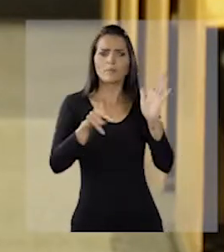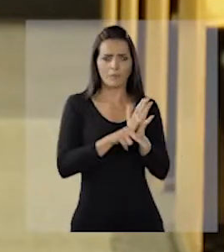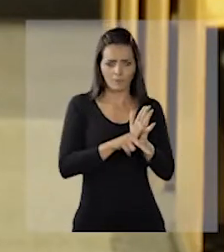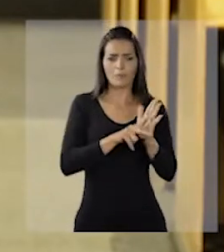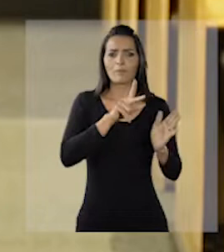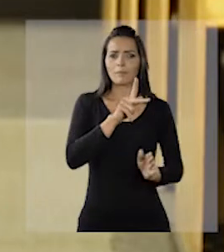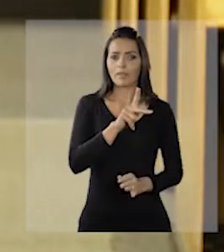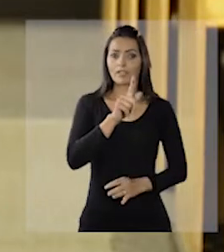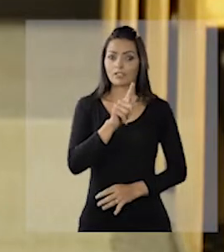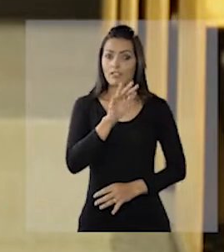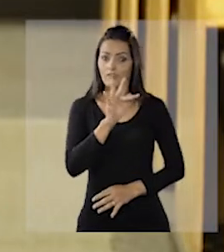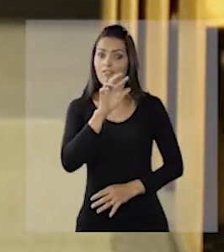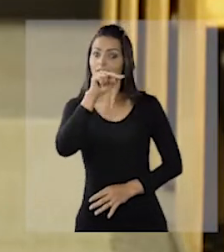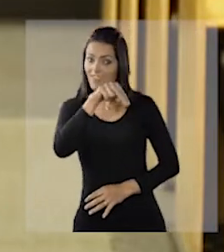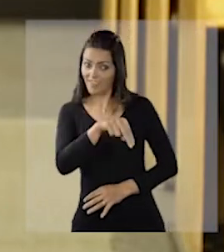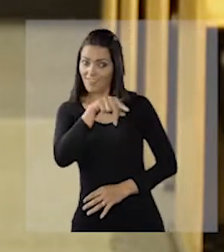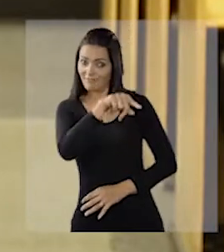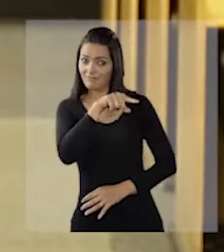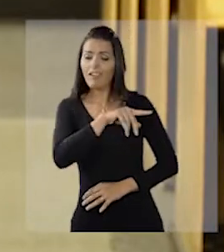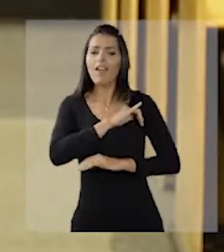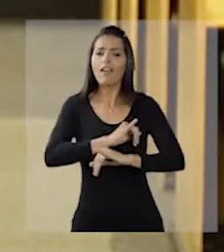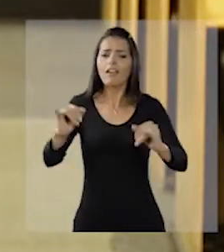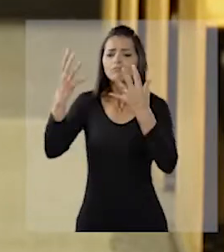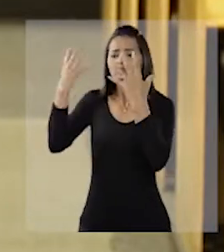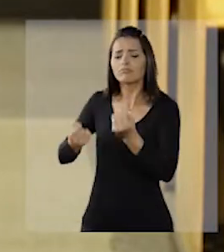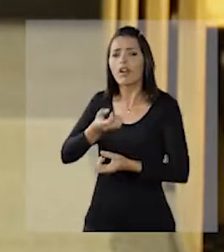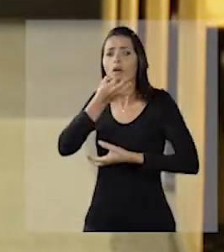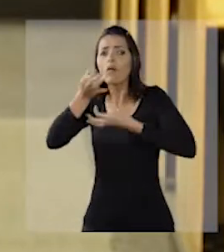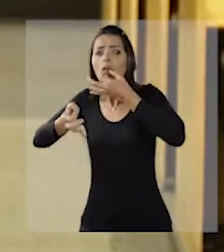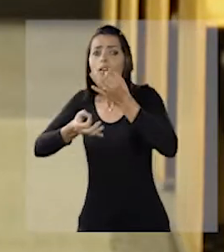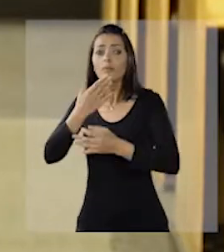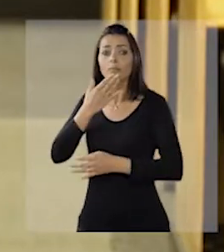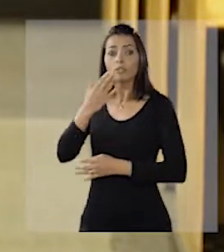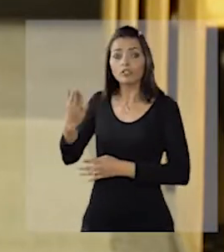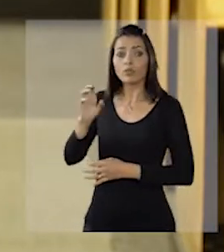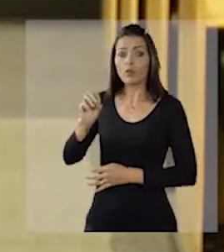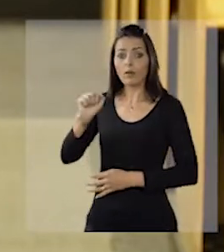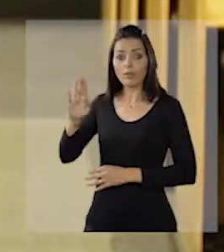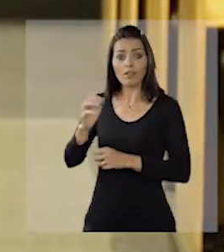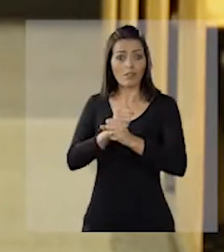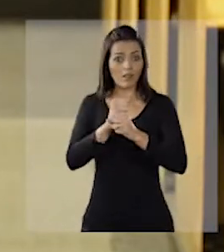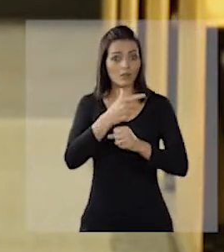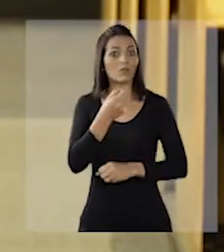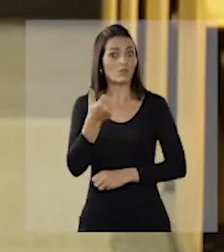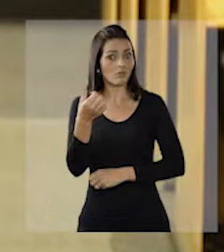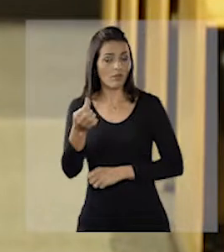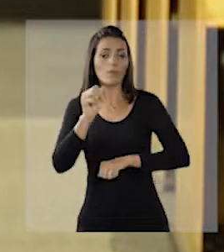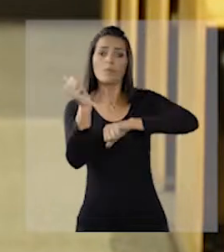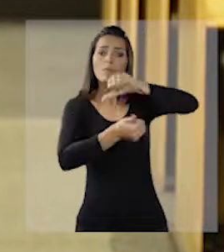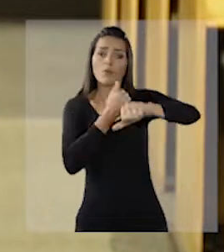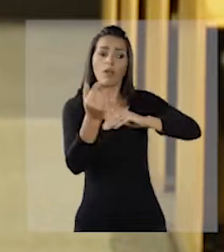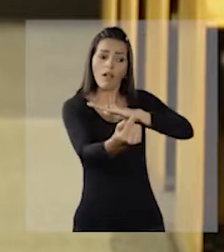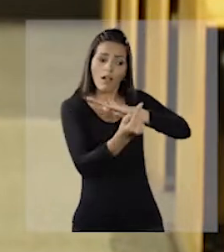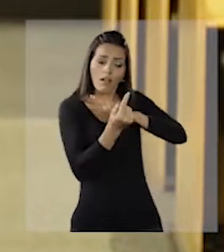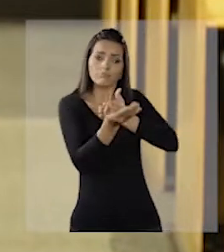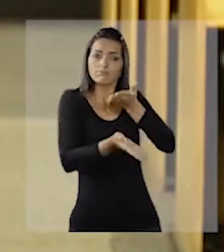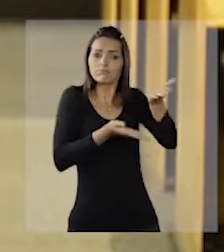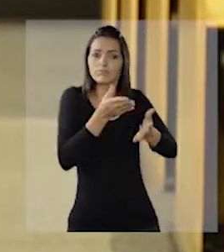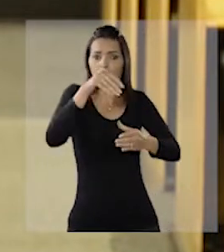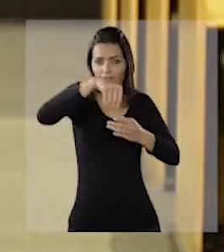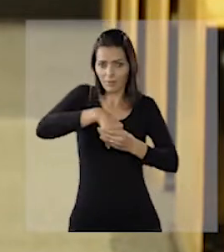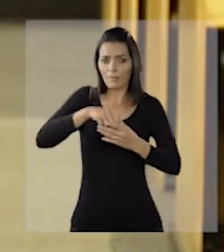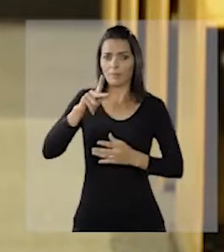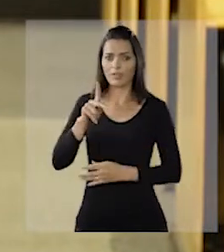pela Procuradoria-Geral da Fazenda Nacional, atende a um requerimento da OAB feito em 2016 e muda o atendimento